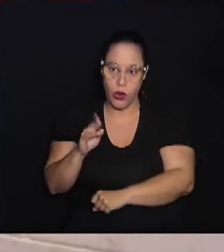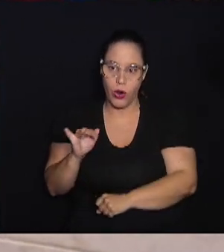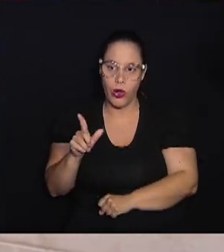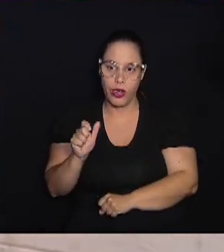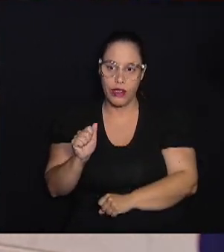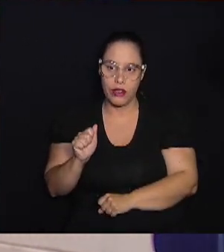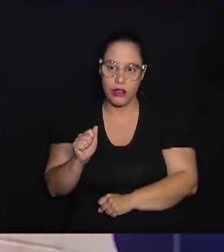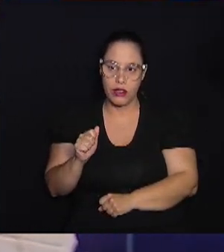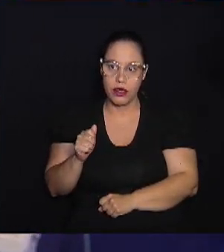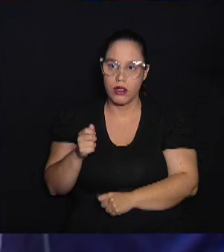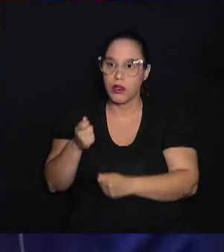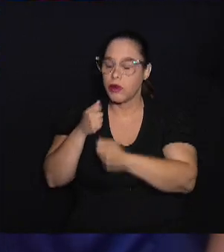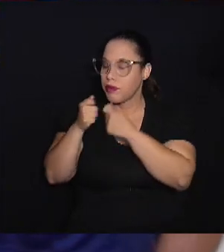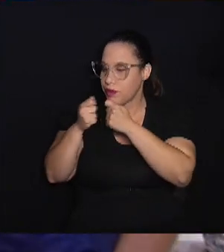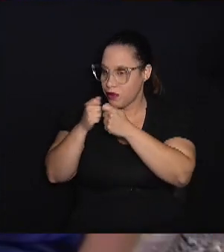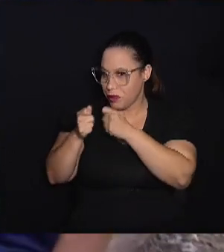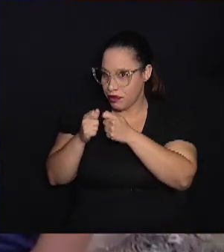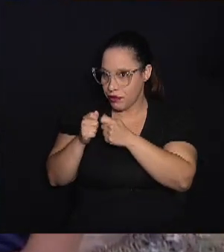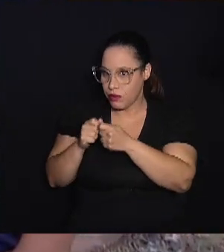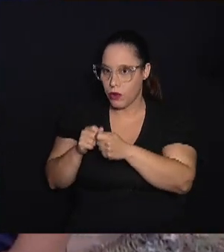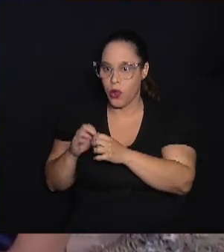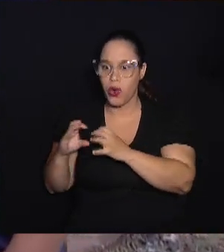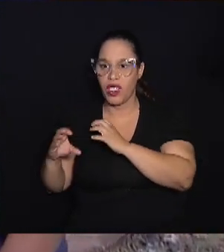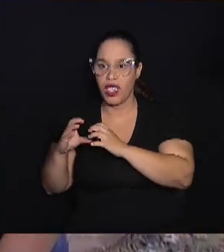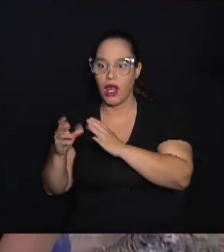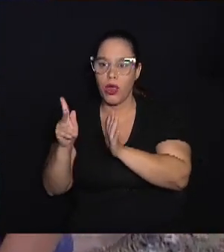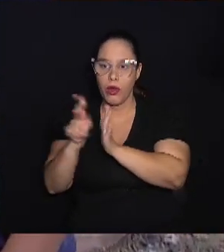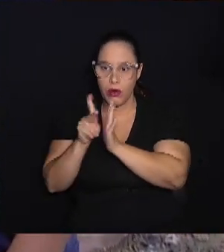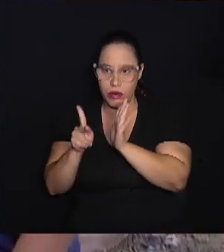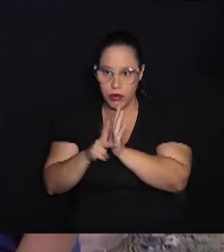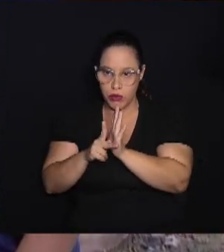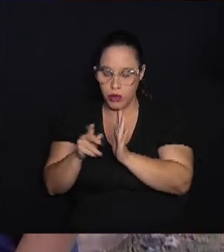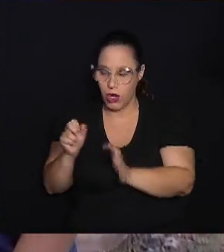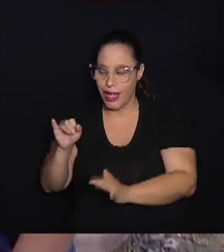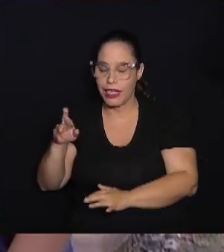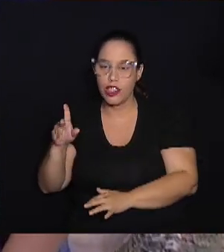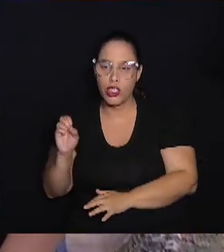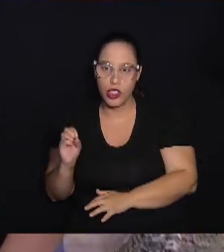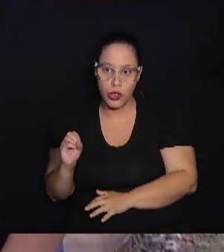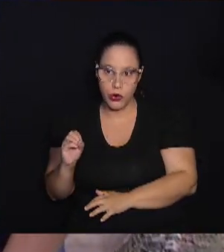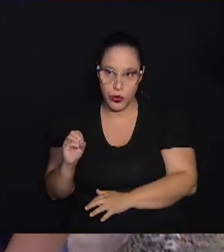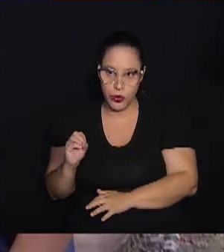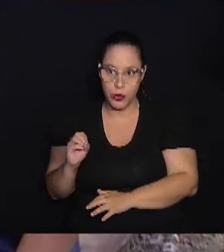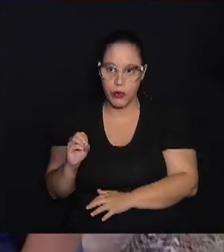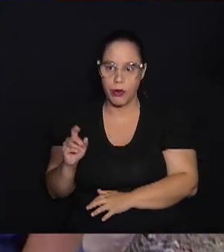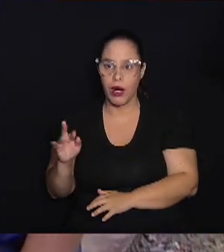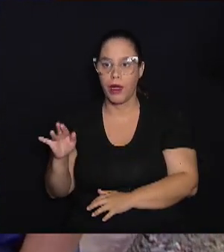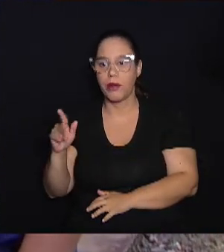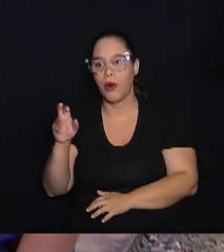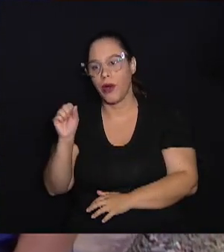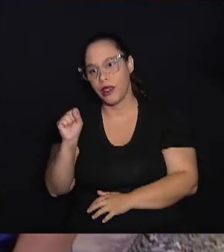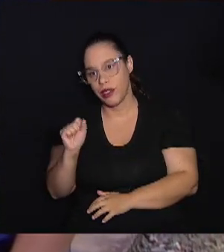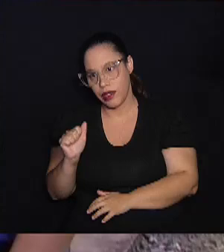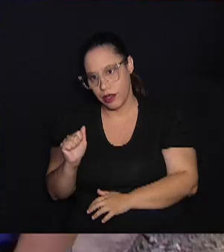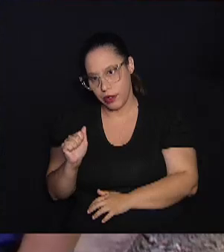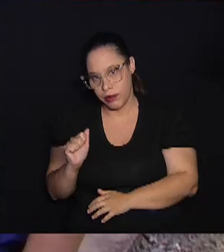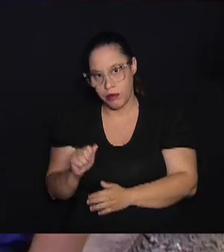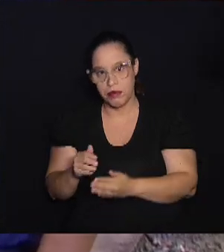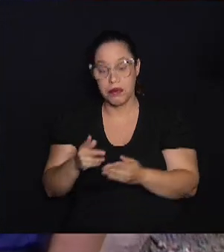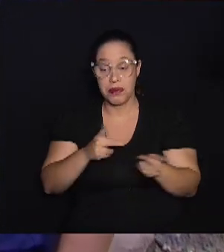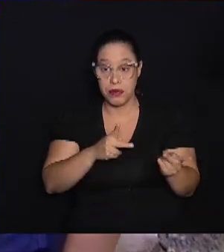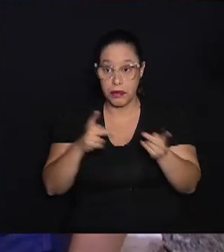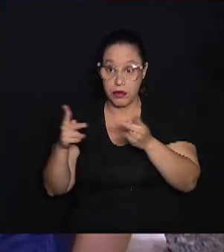eu vou entrevistar aqui o coordenador do projeto, o Ângelo Barbosa Pinto. Muito obrigada por nos receber. Ele